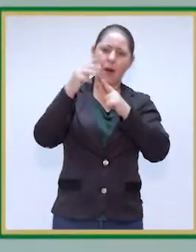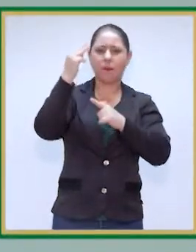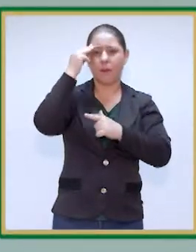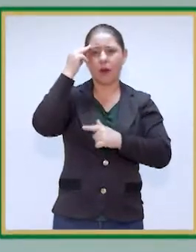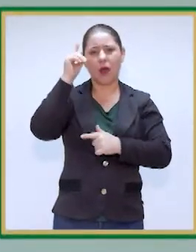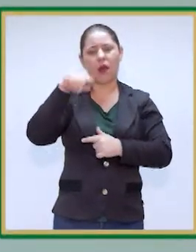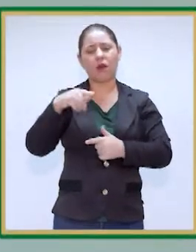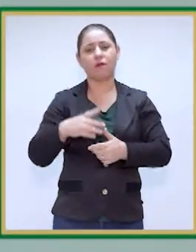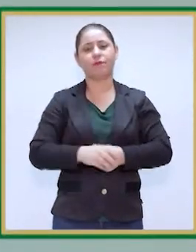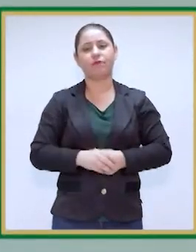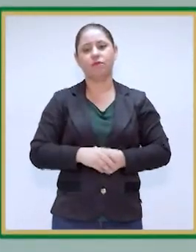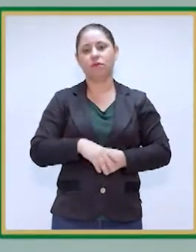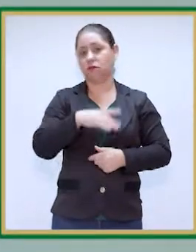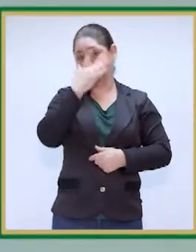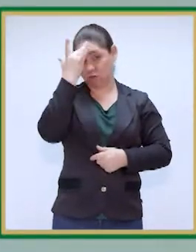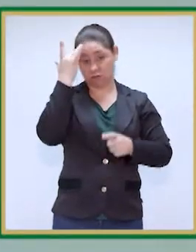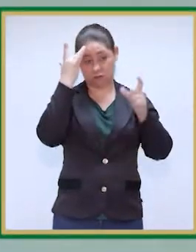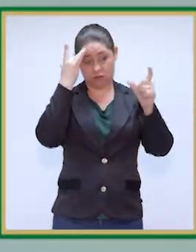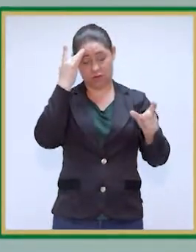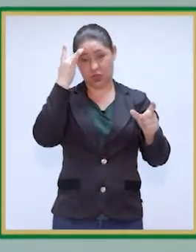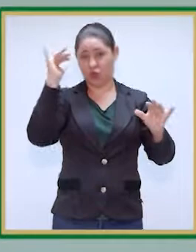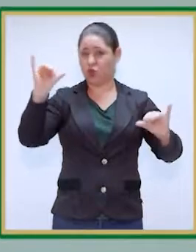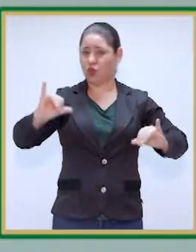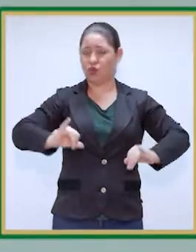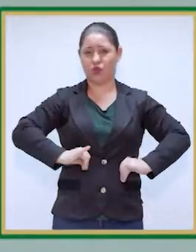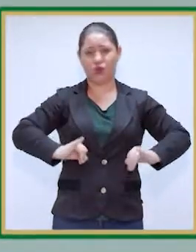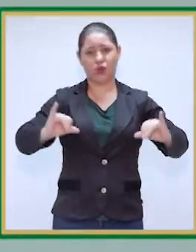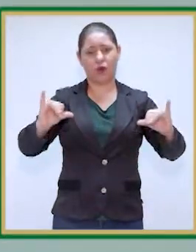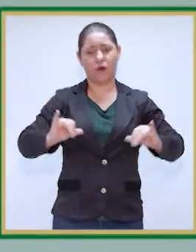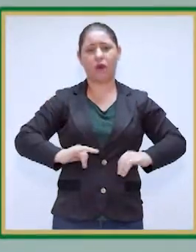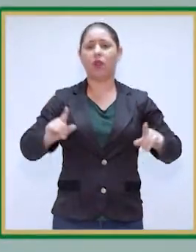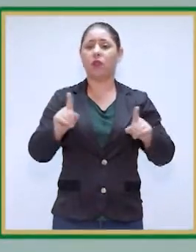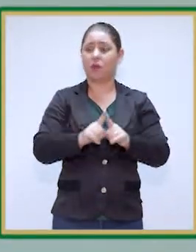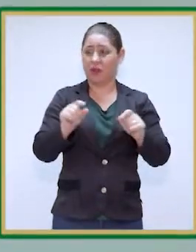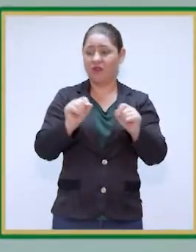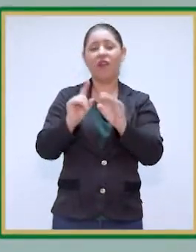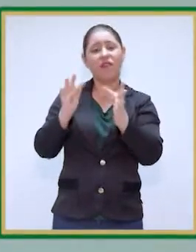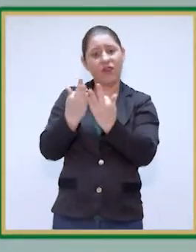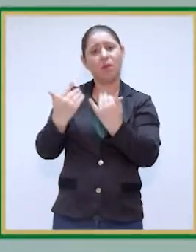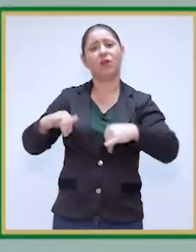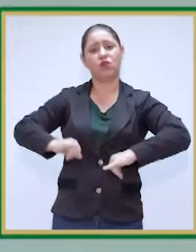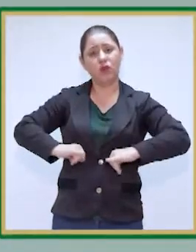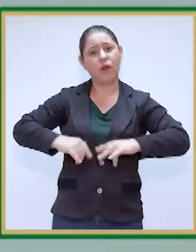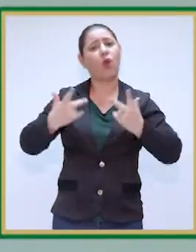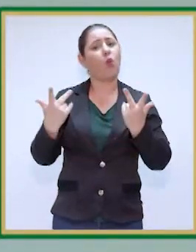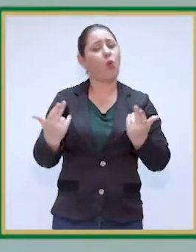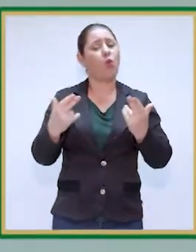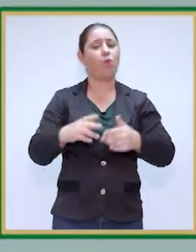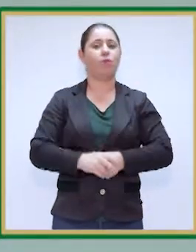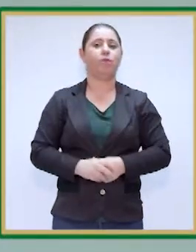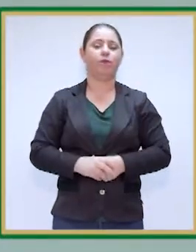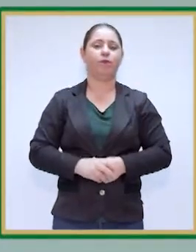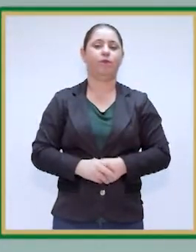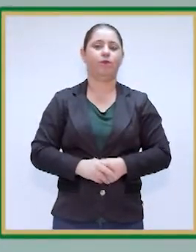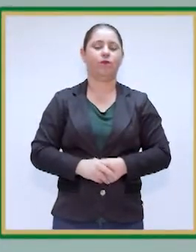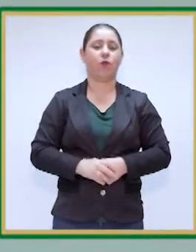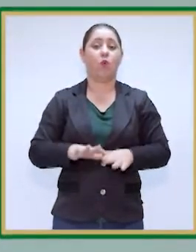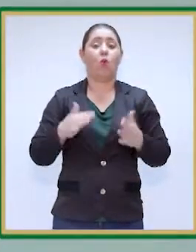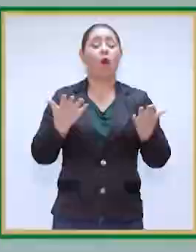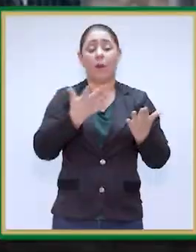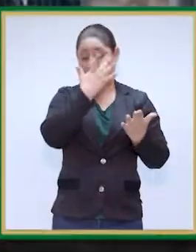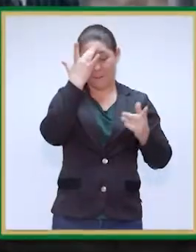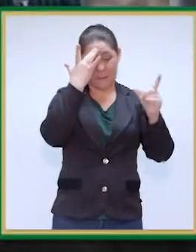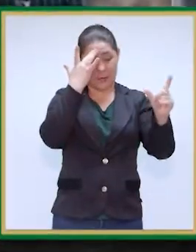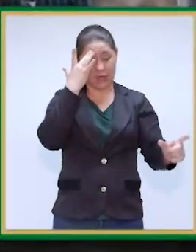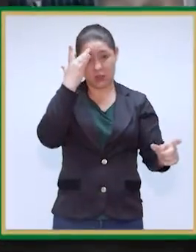mental, são pessoas que sofrem e que também faz sofrer a sua família. E quando essas pessoas, por